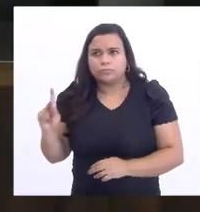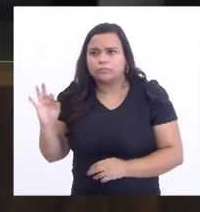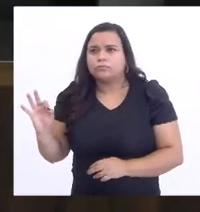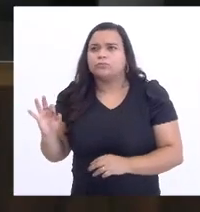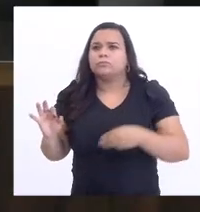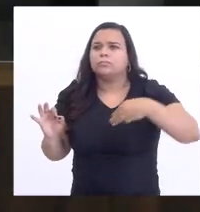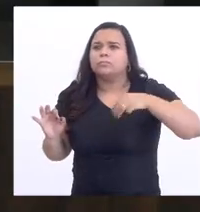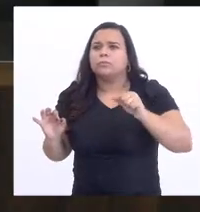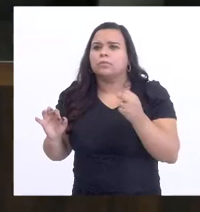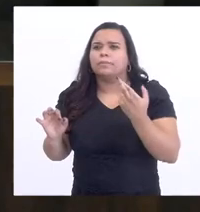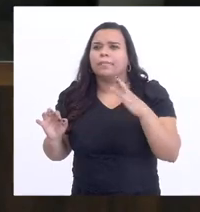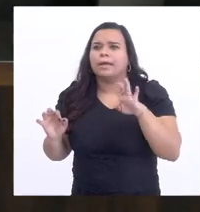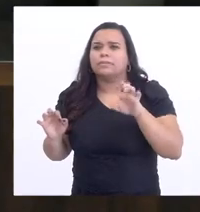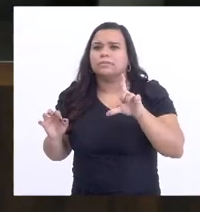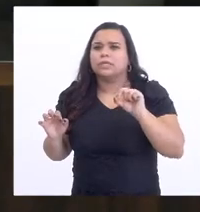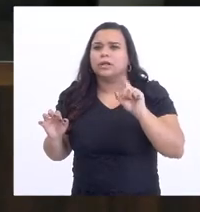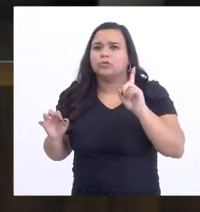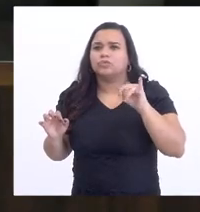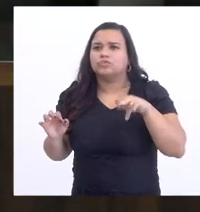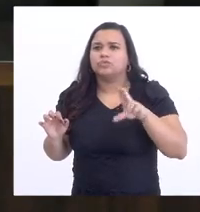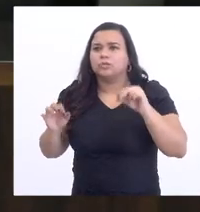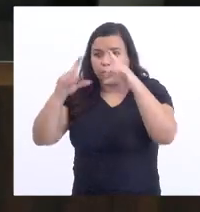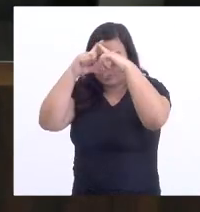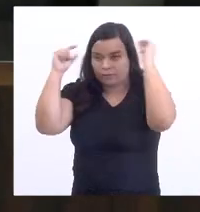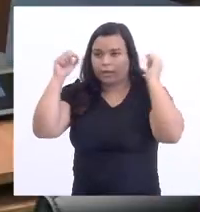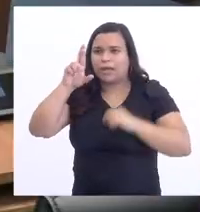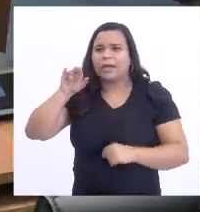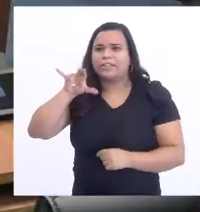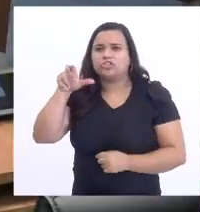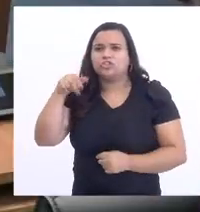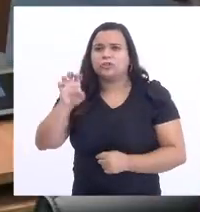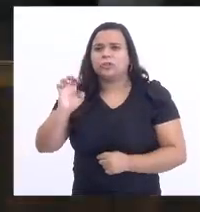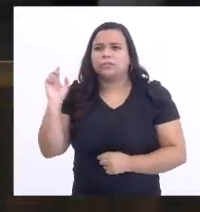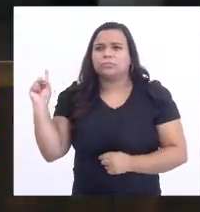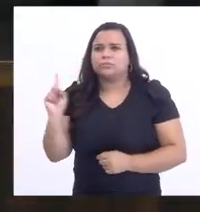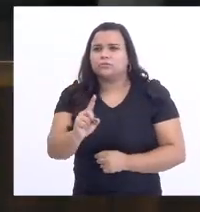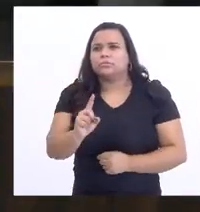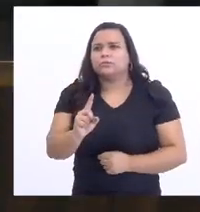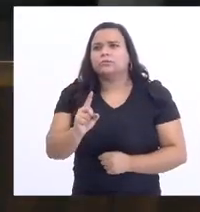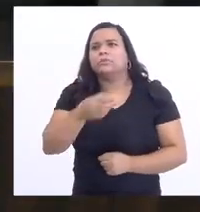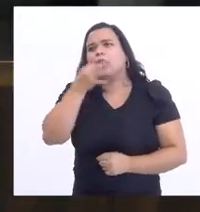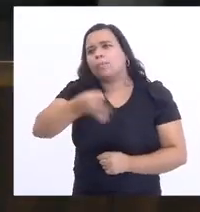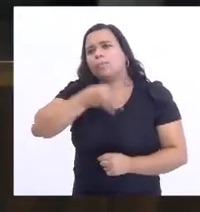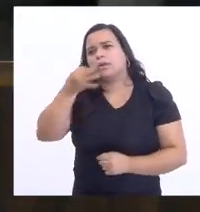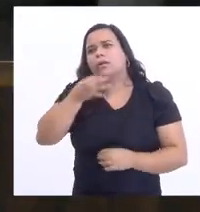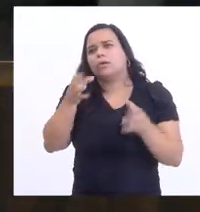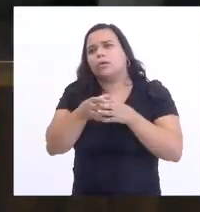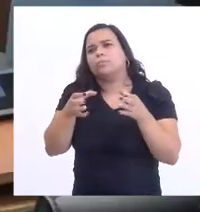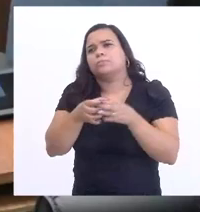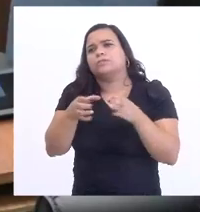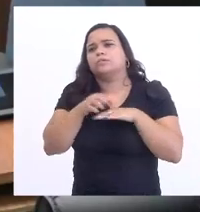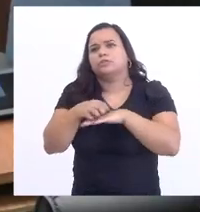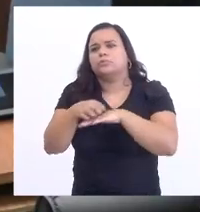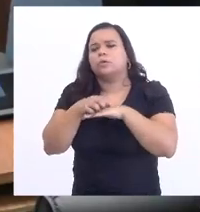Marcelo Dino. Deputado Marcelo Dino. Deputada enfermeira Rejane. Parecer pela Comissão de Transporte.